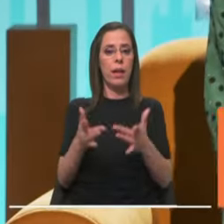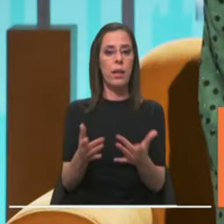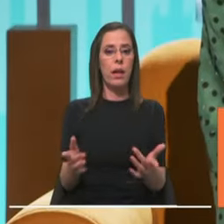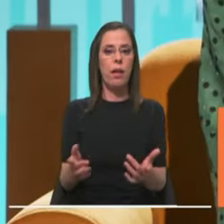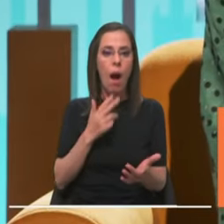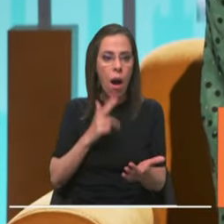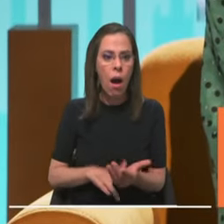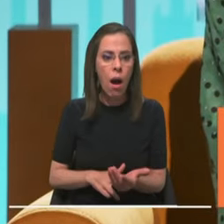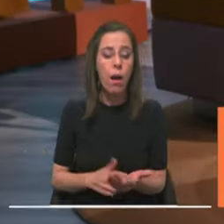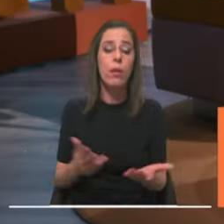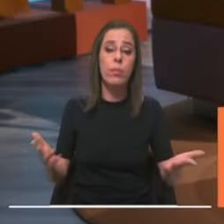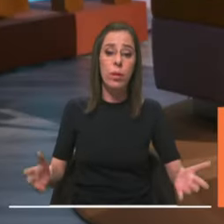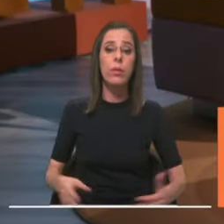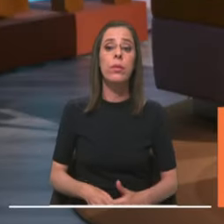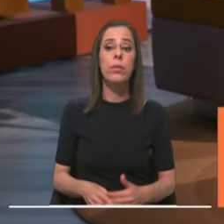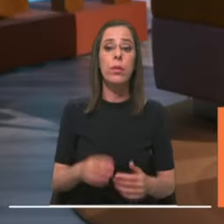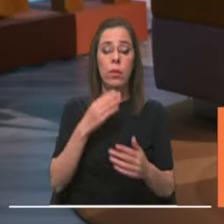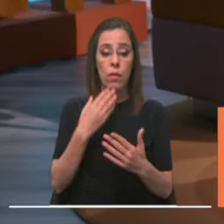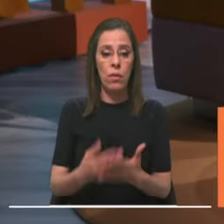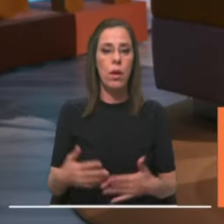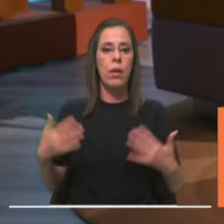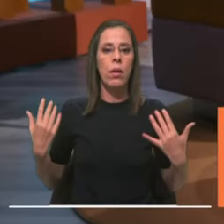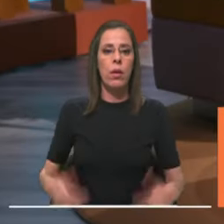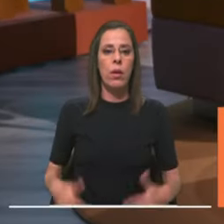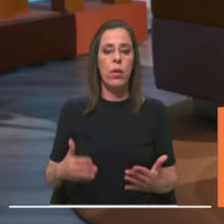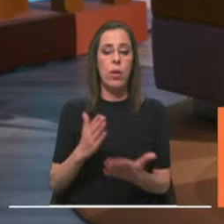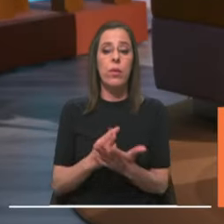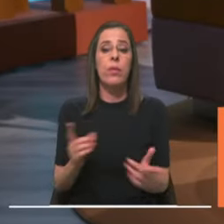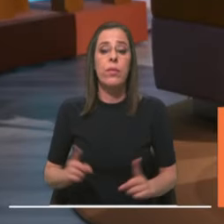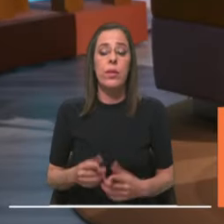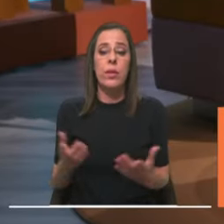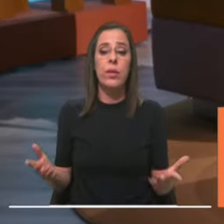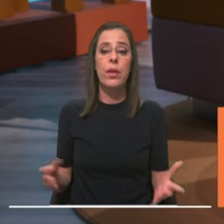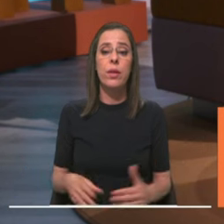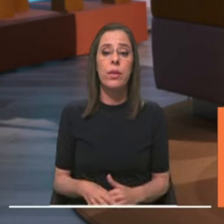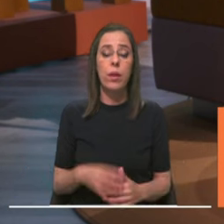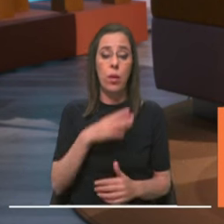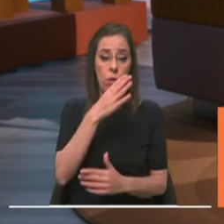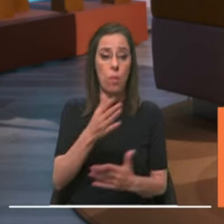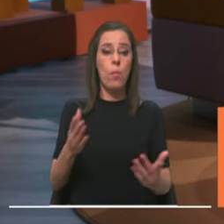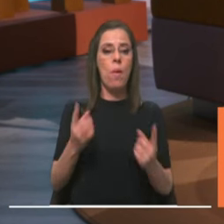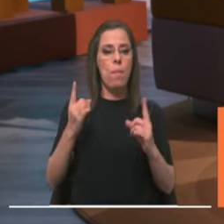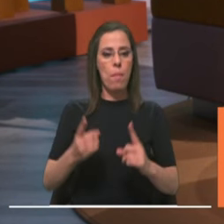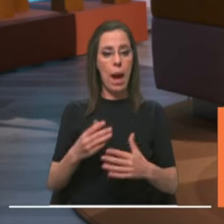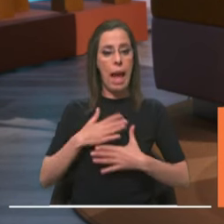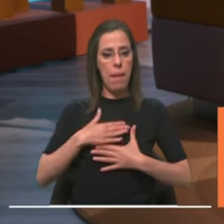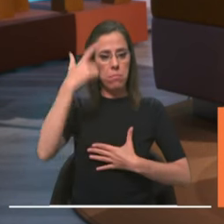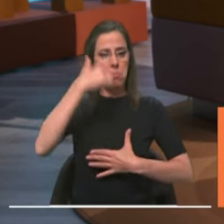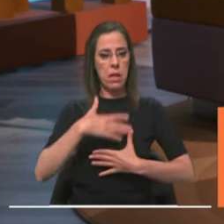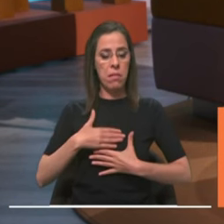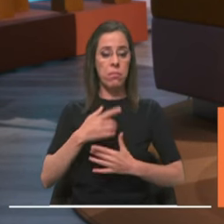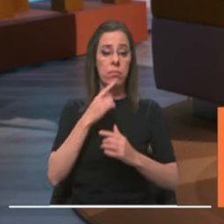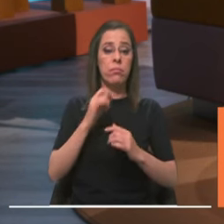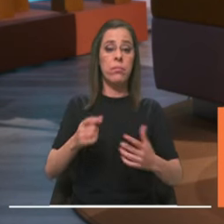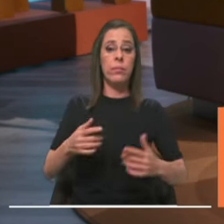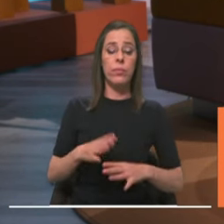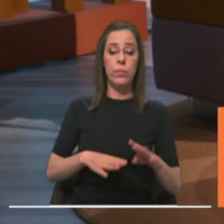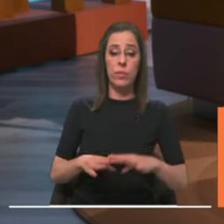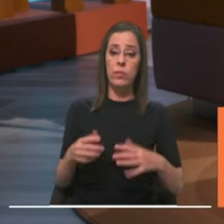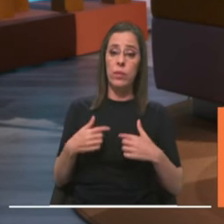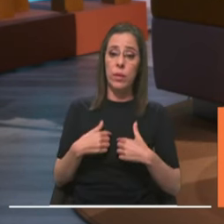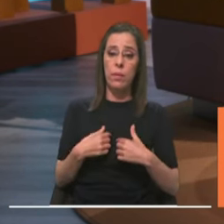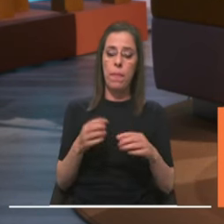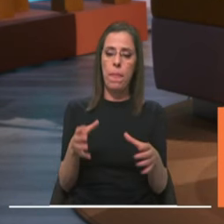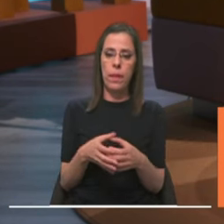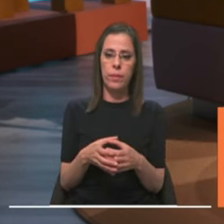não? A sério? Pois, isto ganhou contornos que não foi só... É como eu digo, uma coisa é ofenderem-me a mim e como chegaram a fazer até inclusive